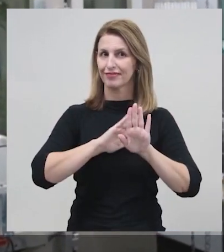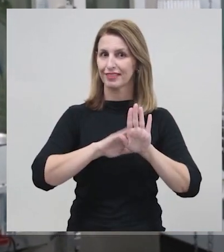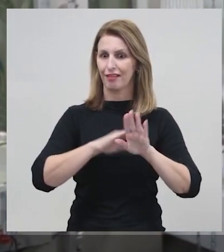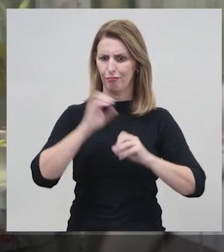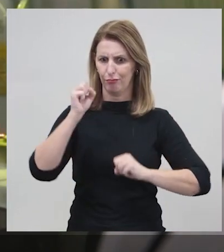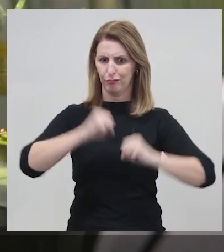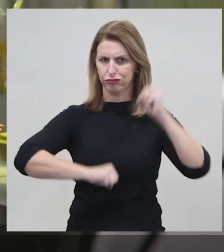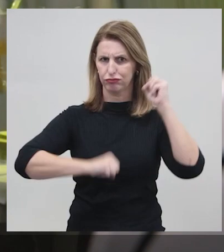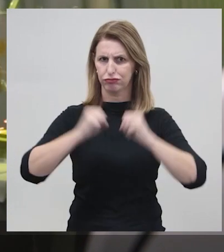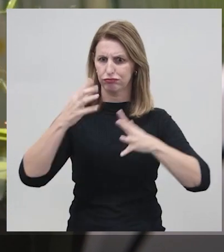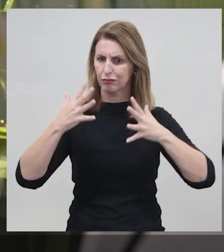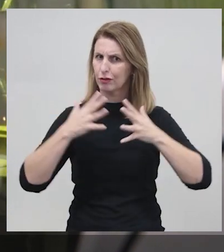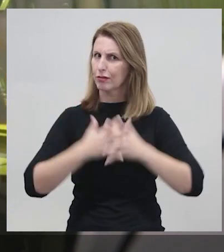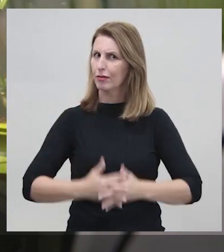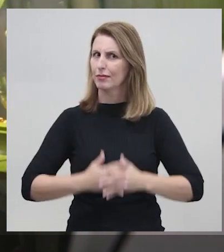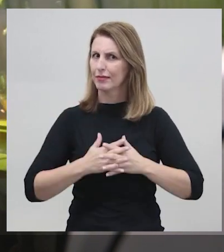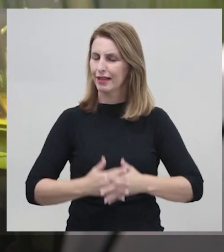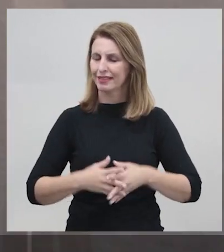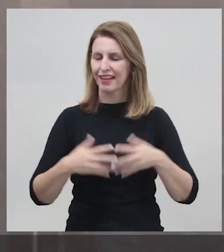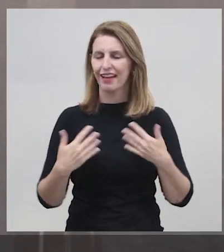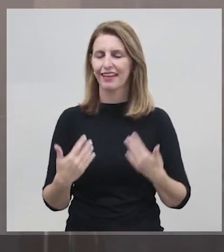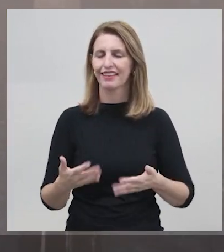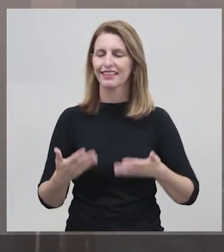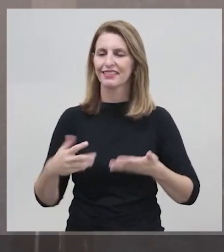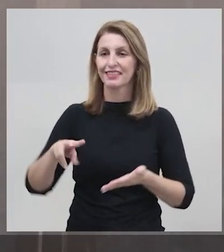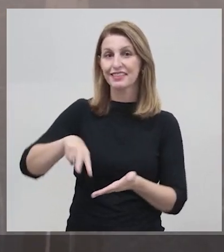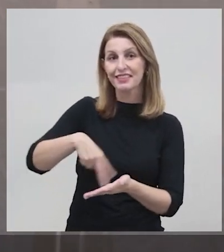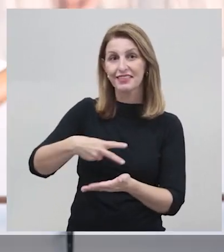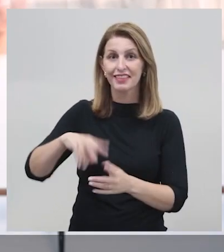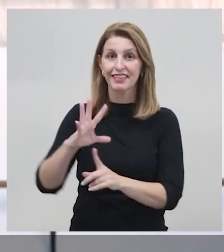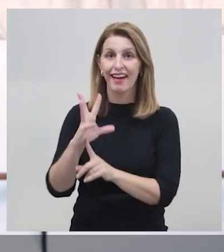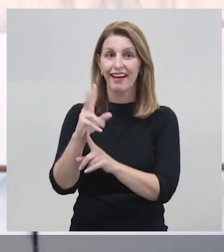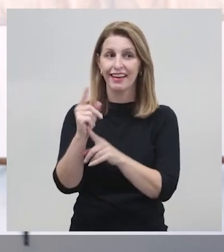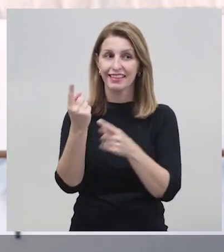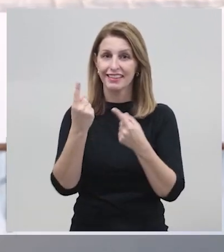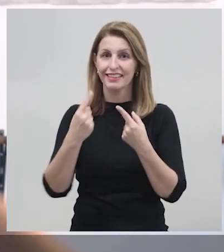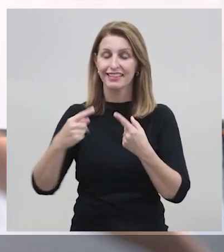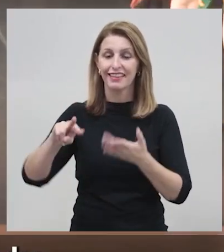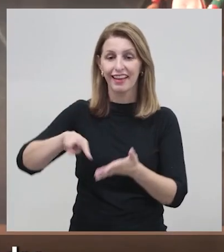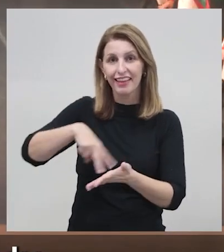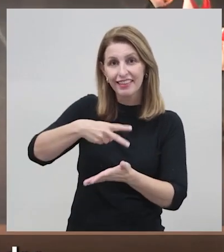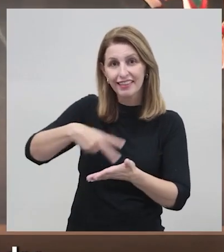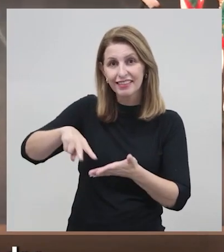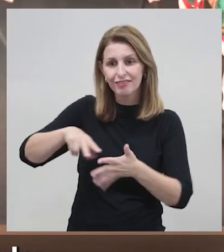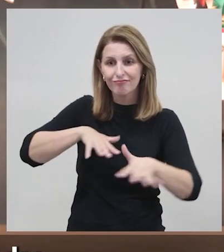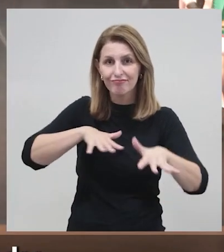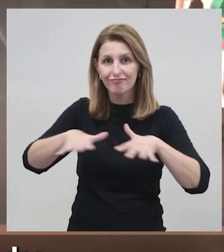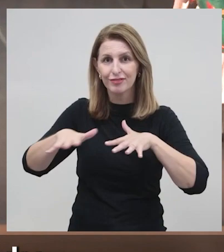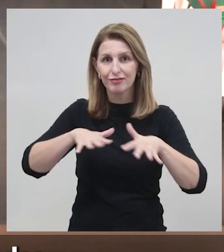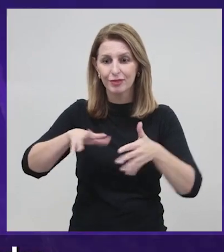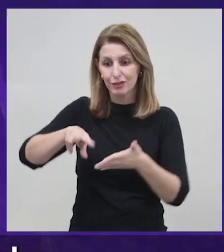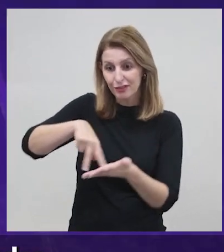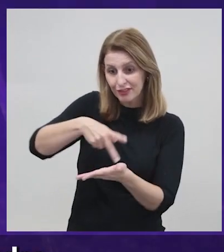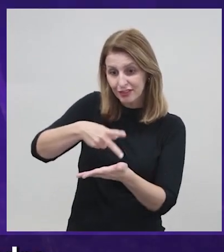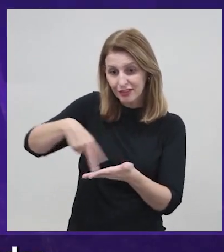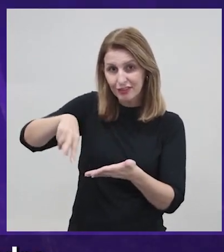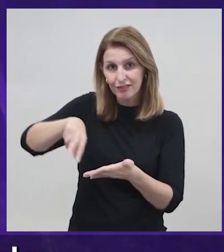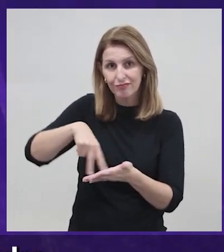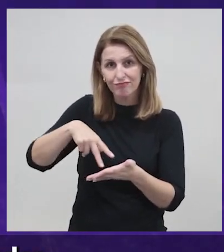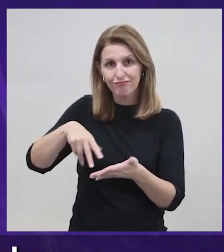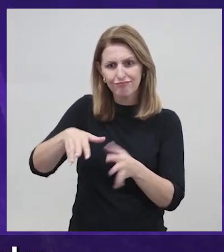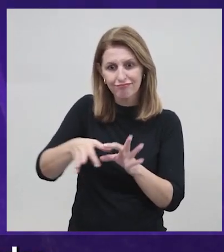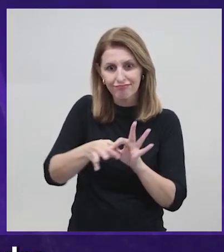das cortinas, numa indústria complexa, a leveza dos passos e a arte da dança dão origem ao movimento em